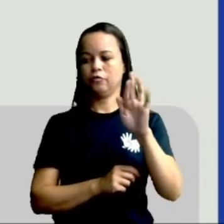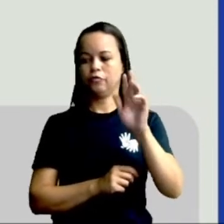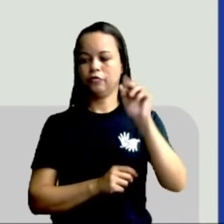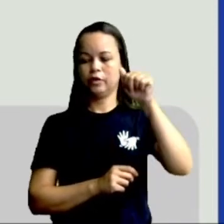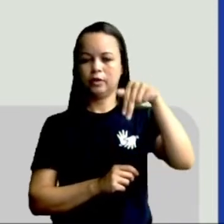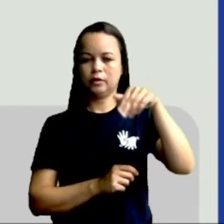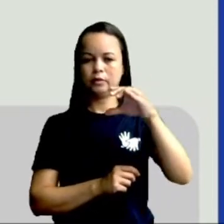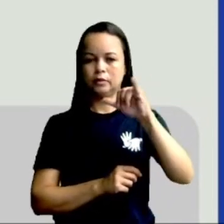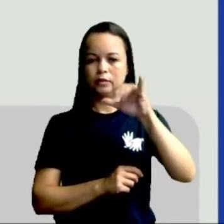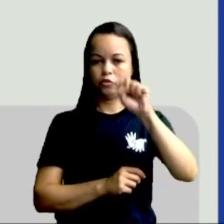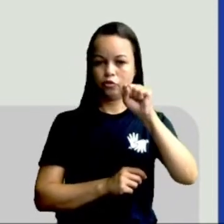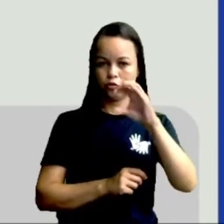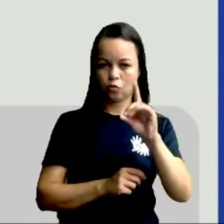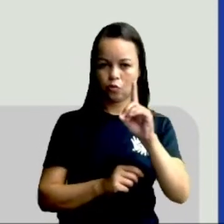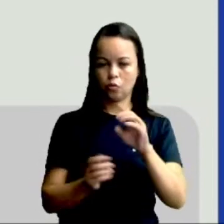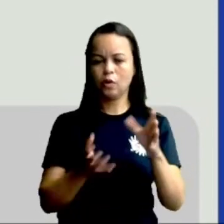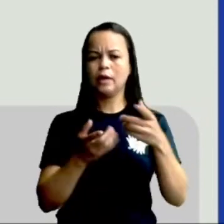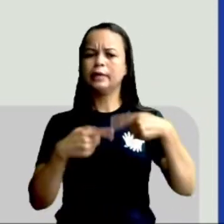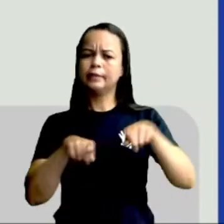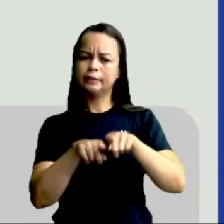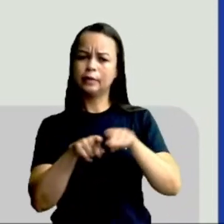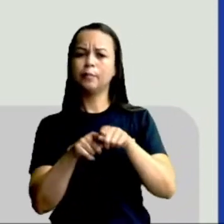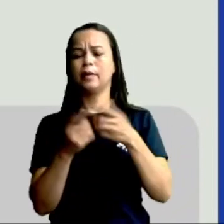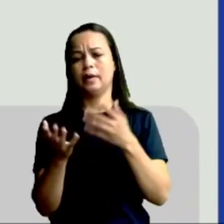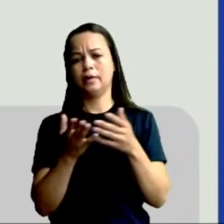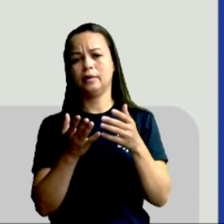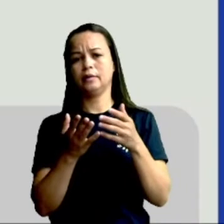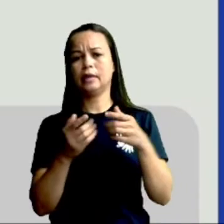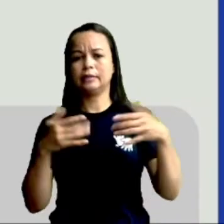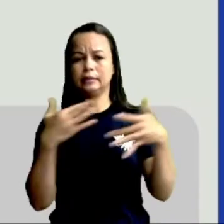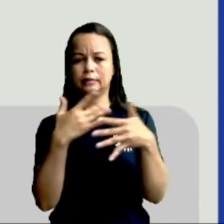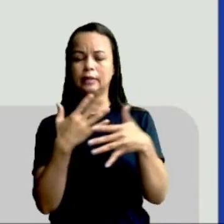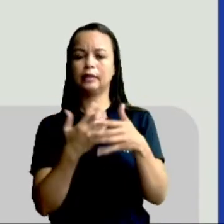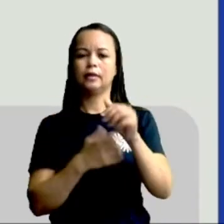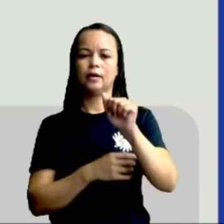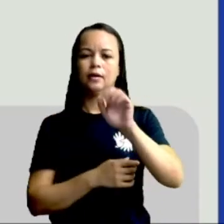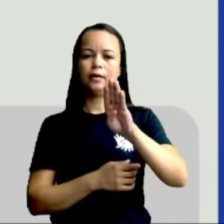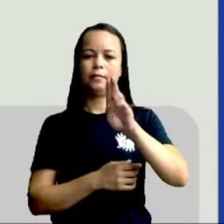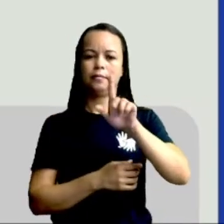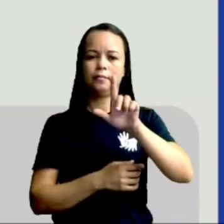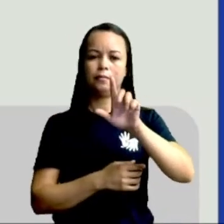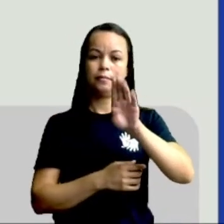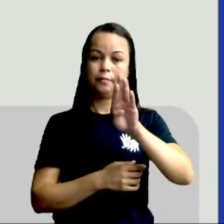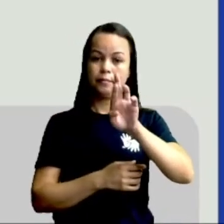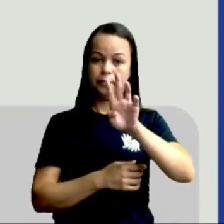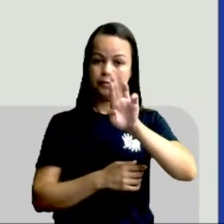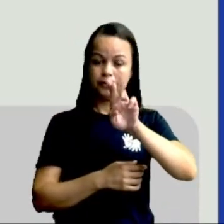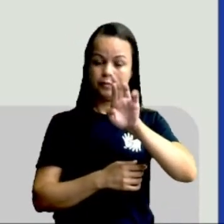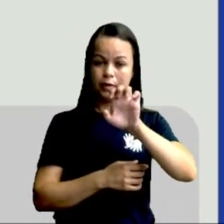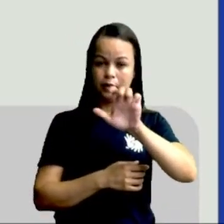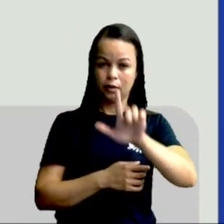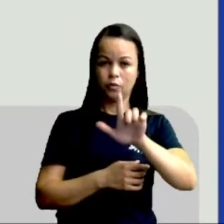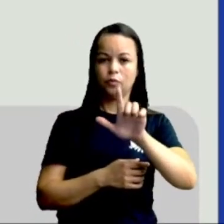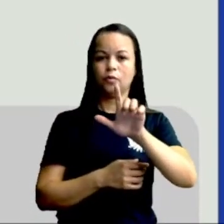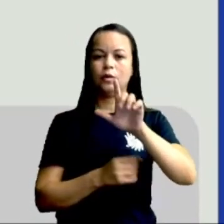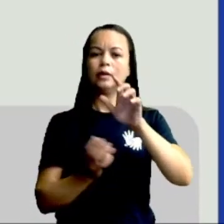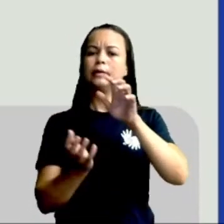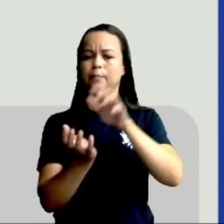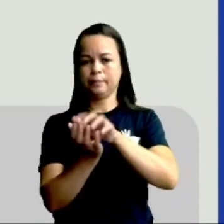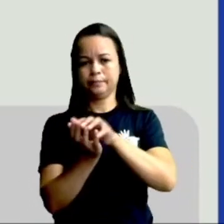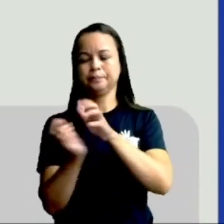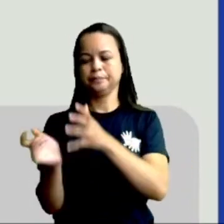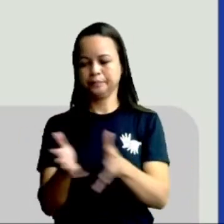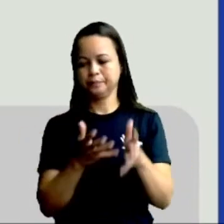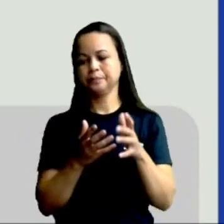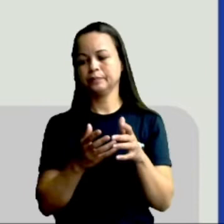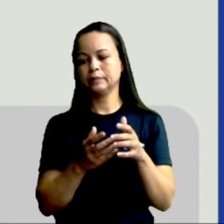da refinaria de Abreu e Lima, em Pernambuco. Os principais produtores nordestinos de petróleo são o Rio Grande